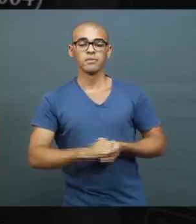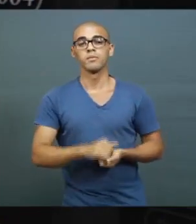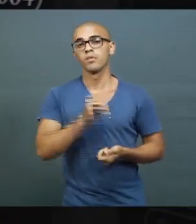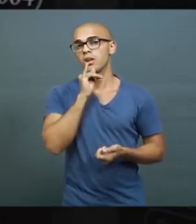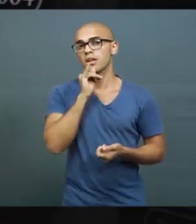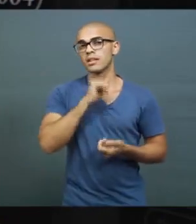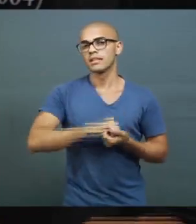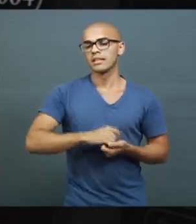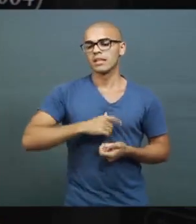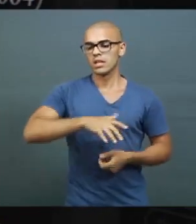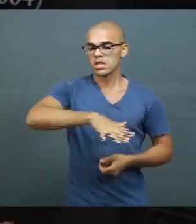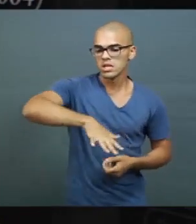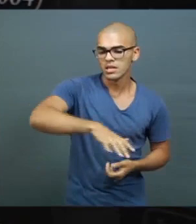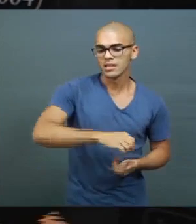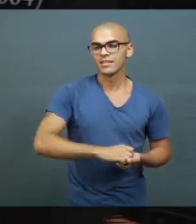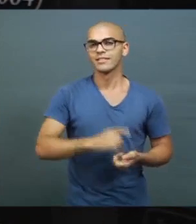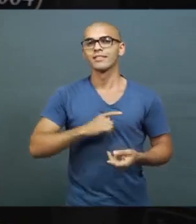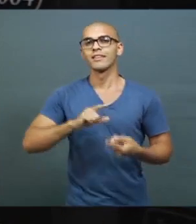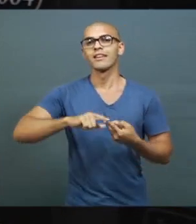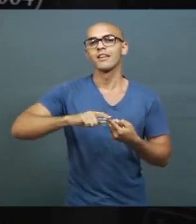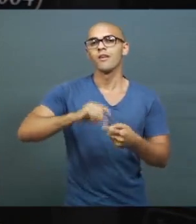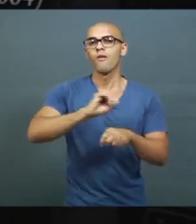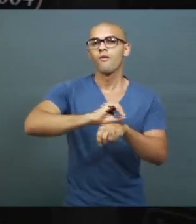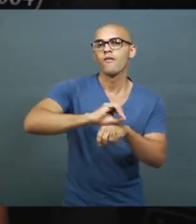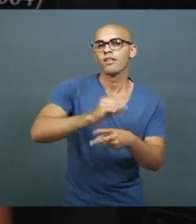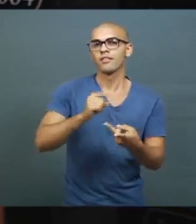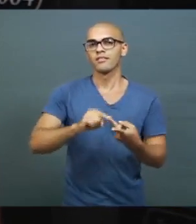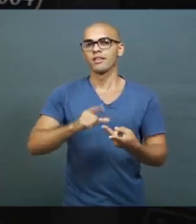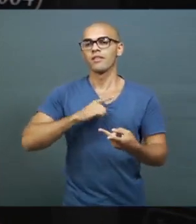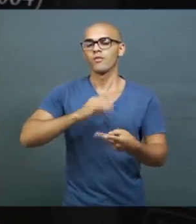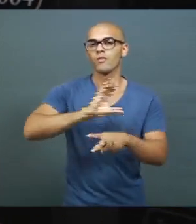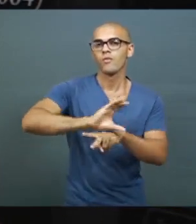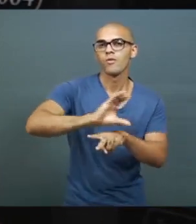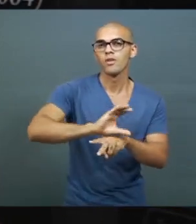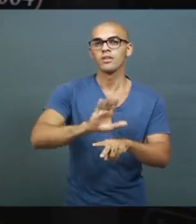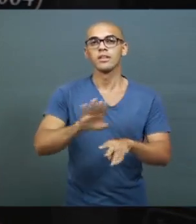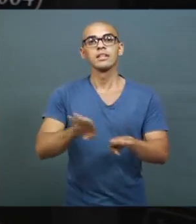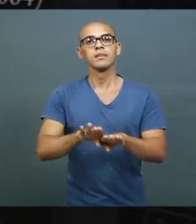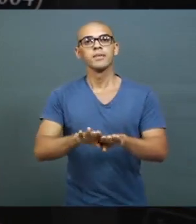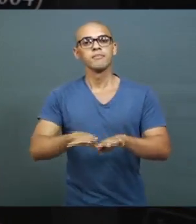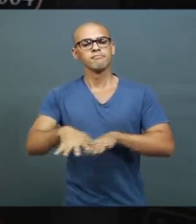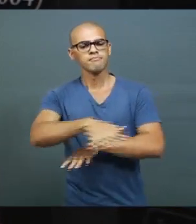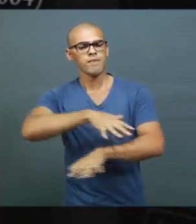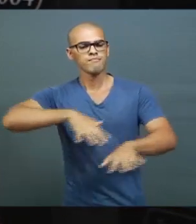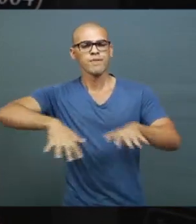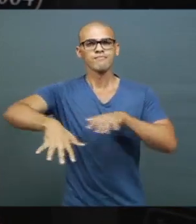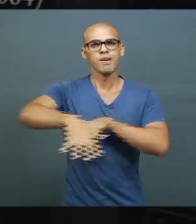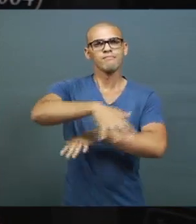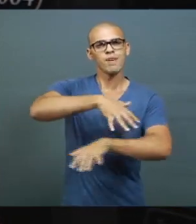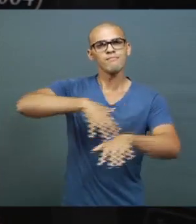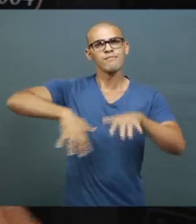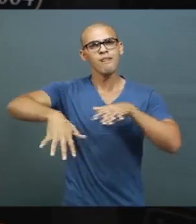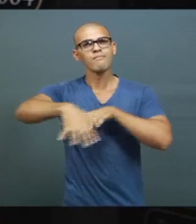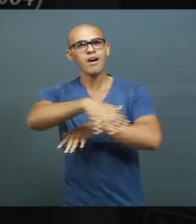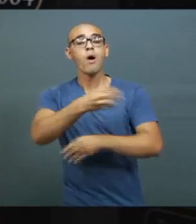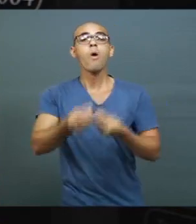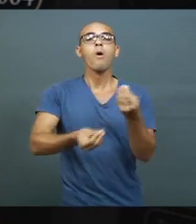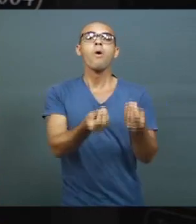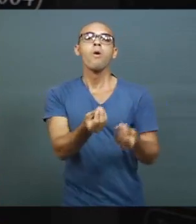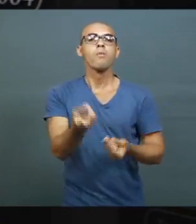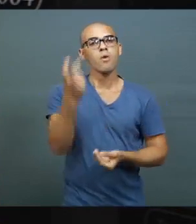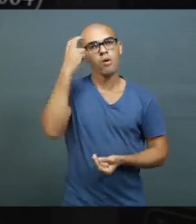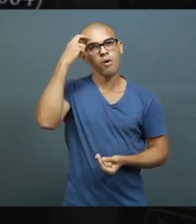agregam atividades, oficinas, cursos, espetáculos, mas e que movimentam culturalmente a cidade e que a gente,